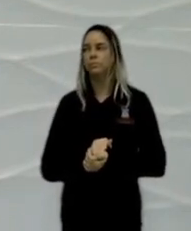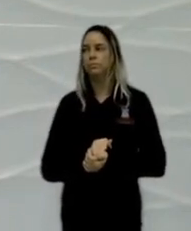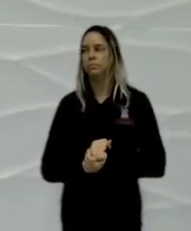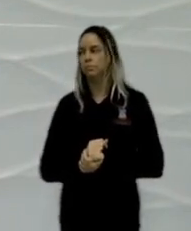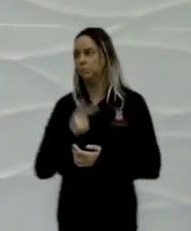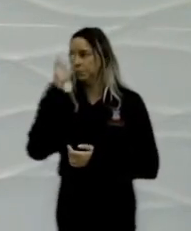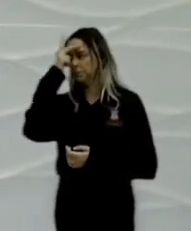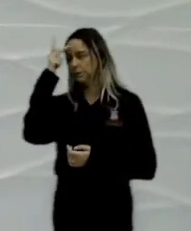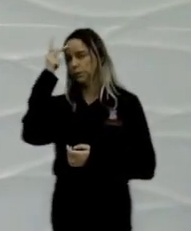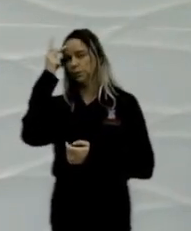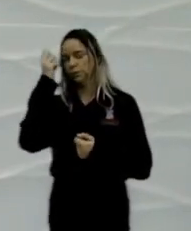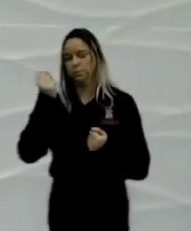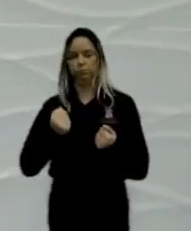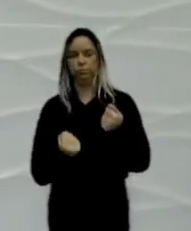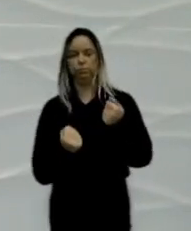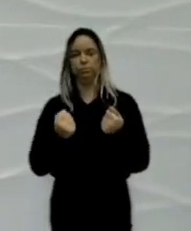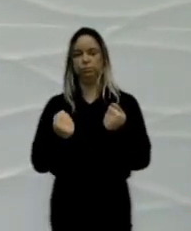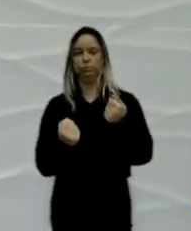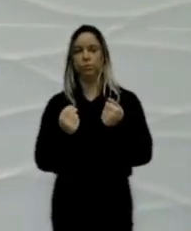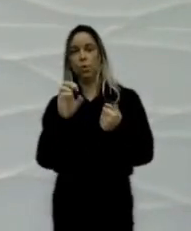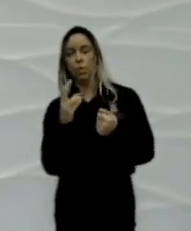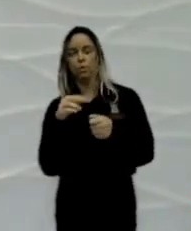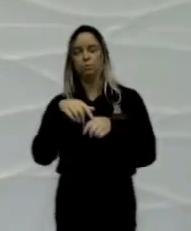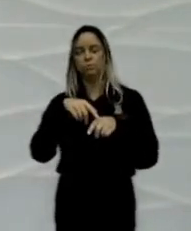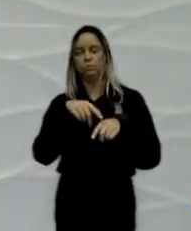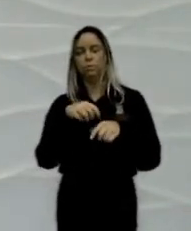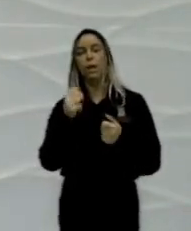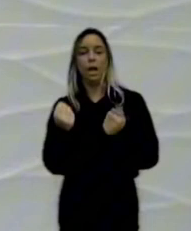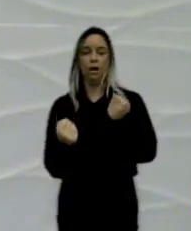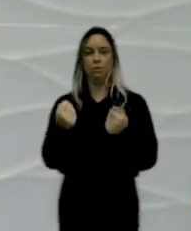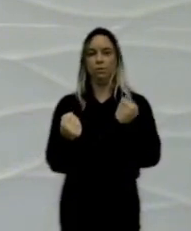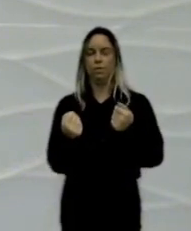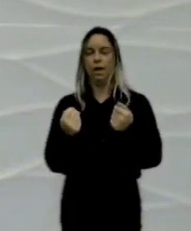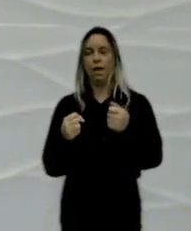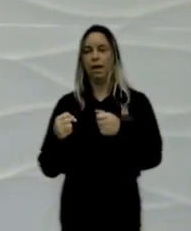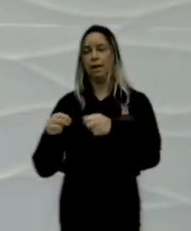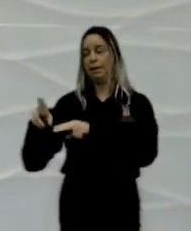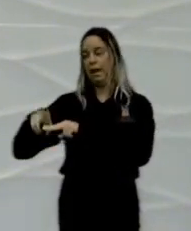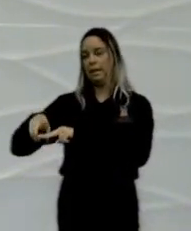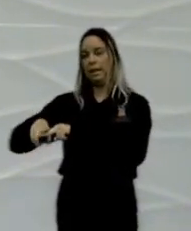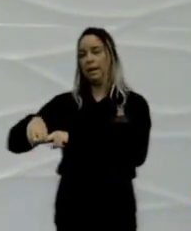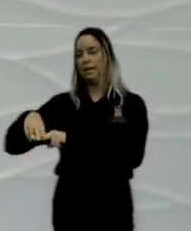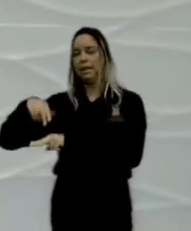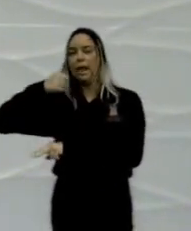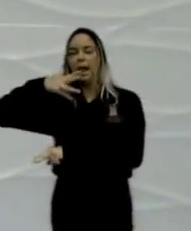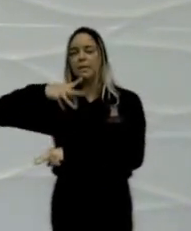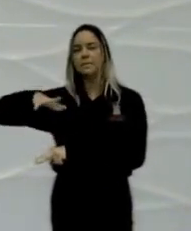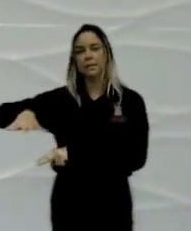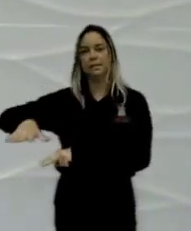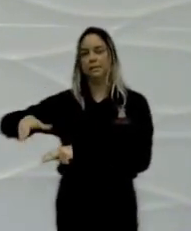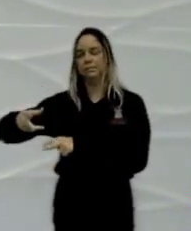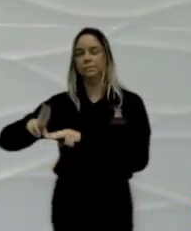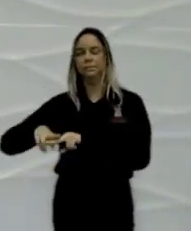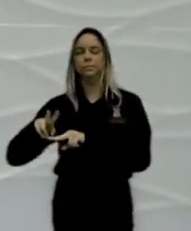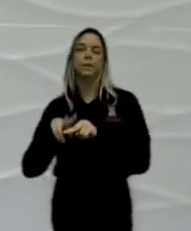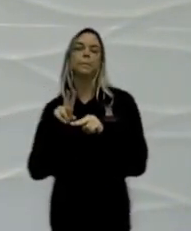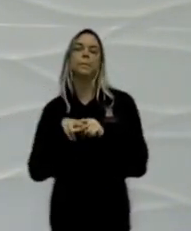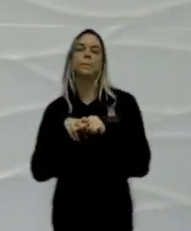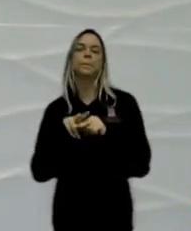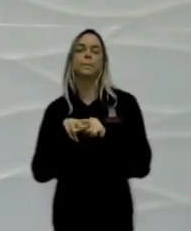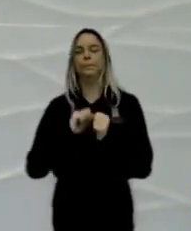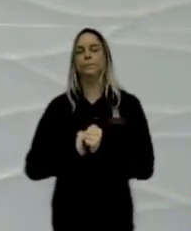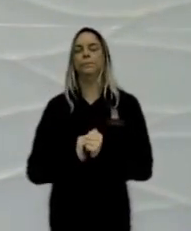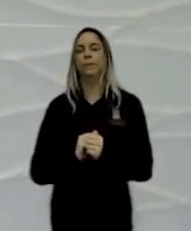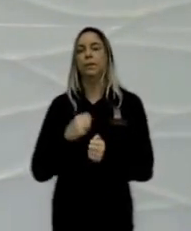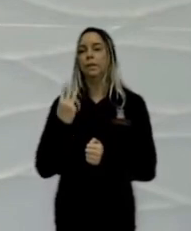condutores da área rural que não têm a cadeirinha de criança. Por exemplo, eu tenho 3 carros que circulam